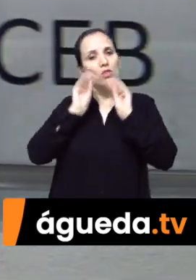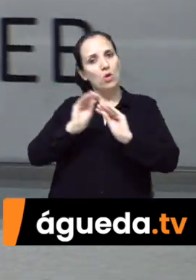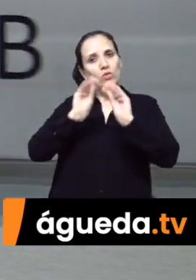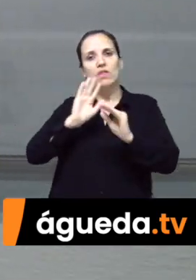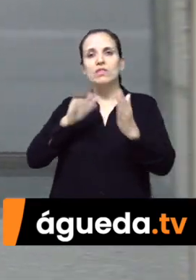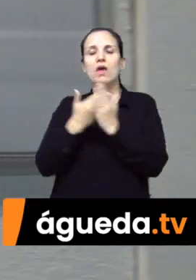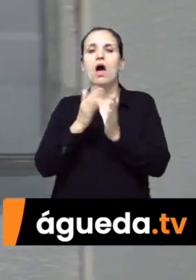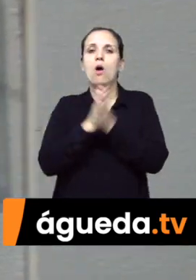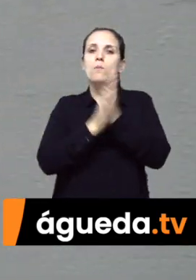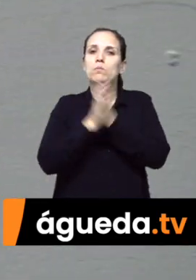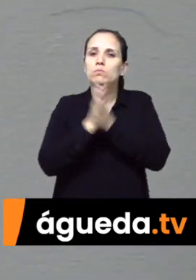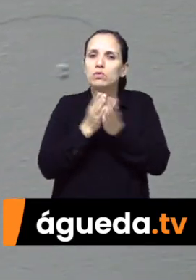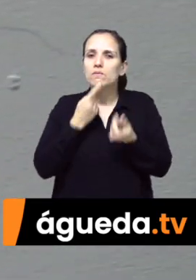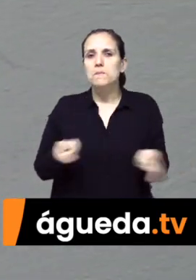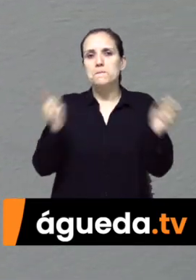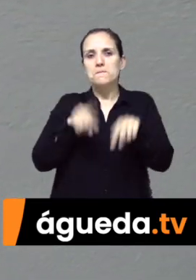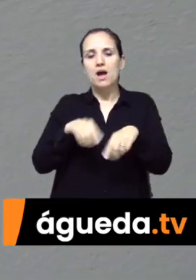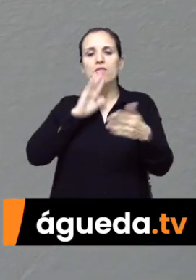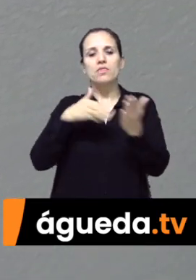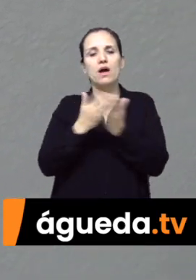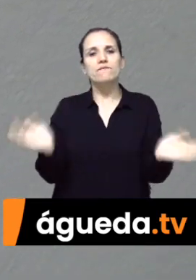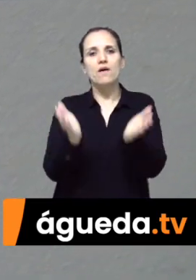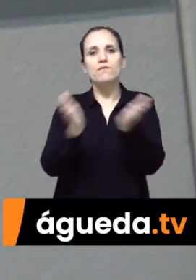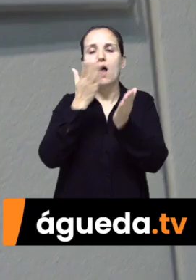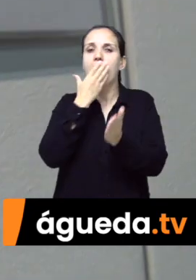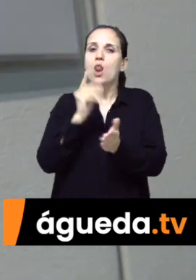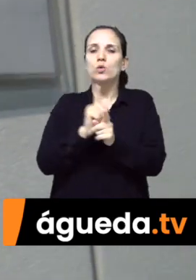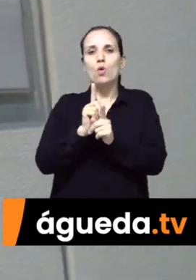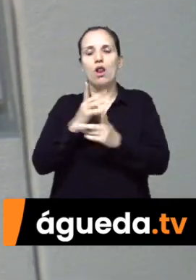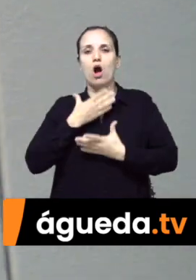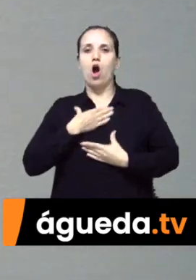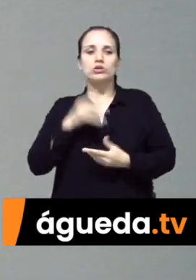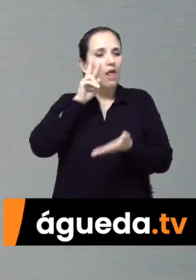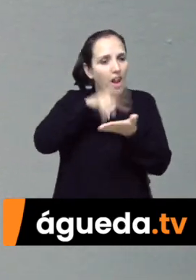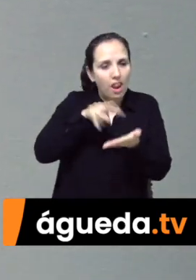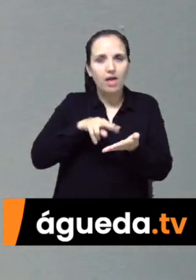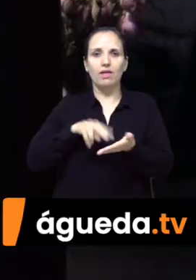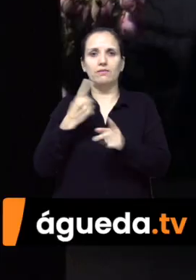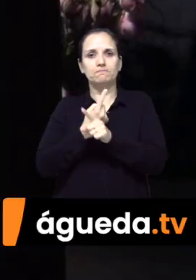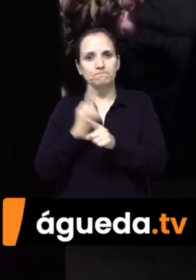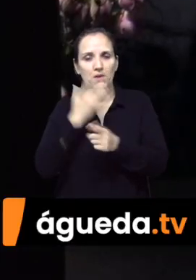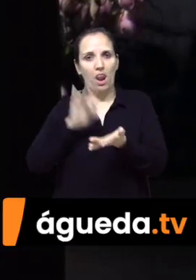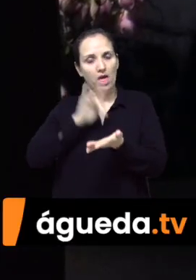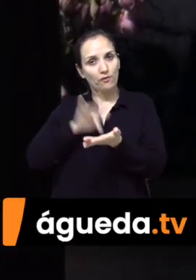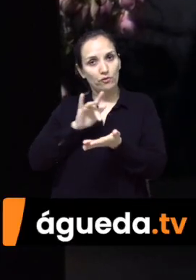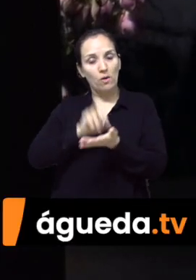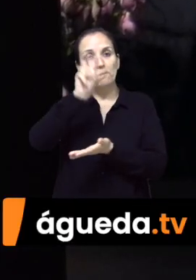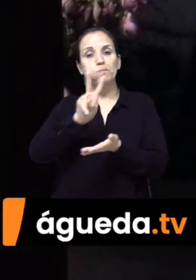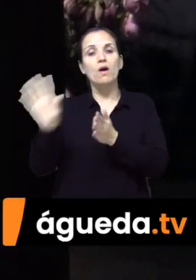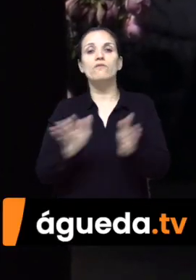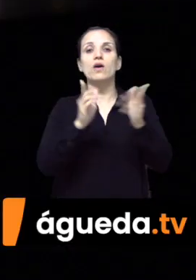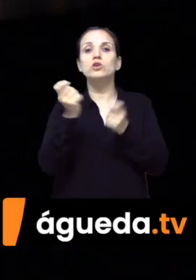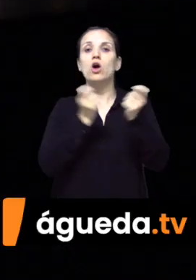educativa uma oportunidade renovada de estimular nos alunos o gosto pelo livro e pela leitura. A segunda fase do concurso